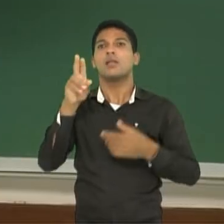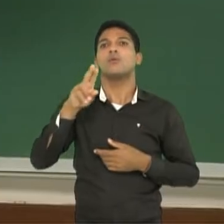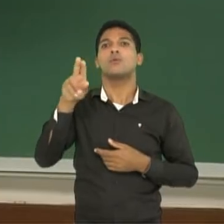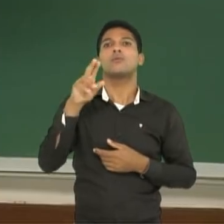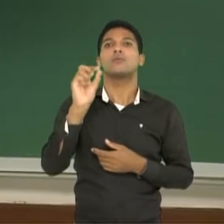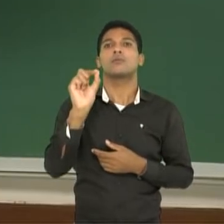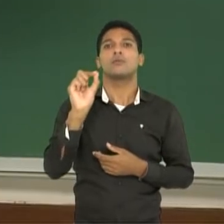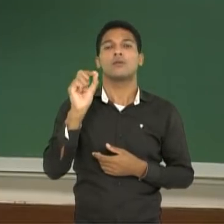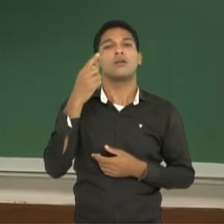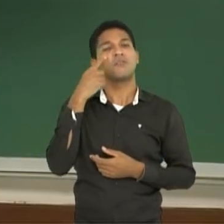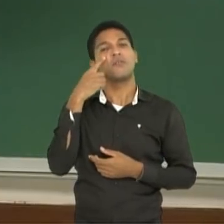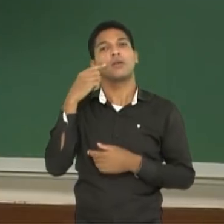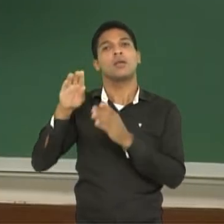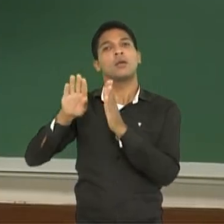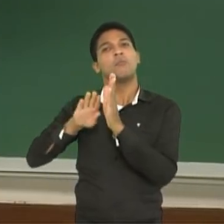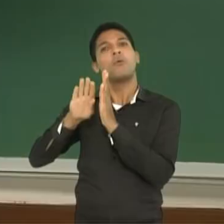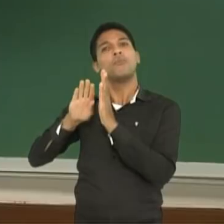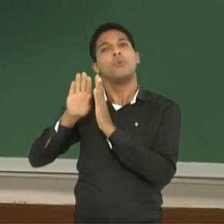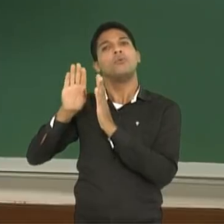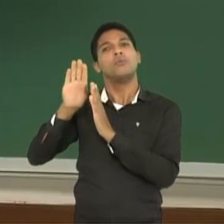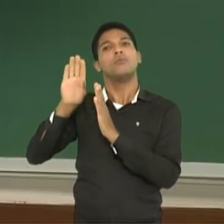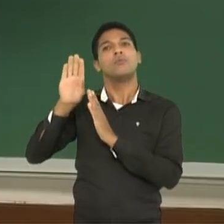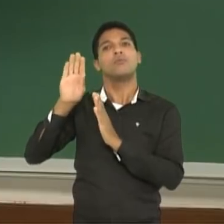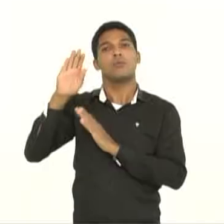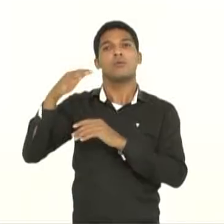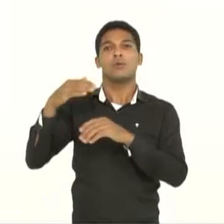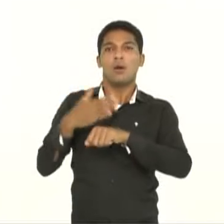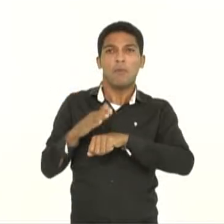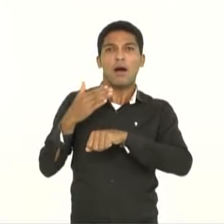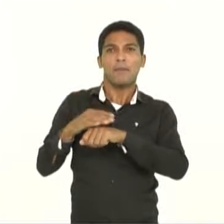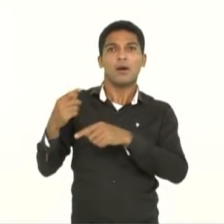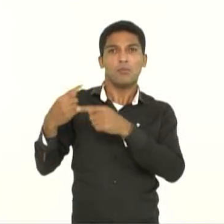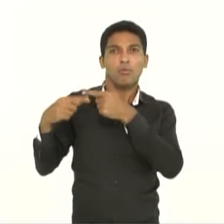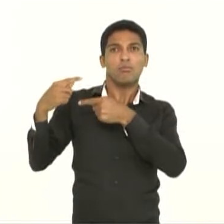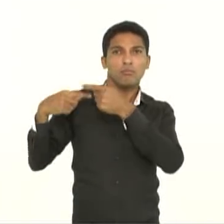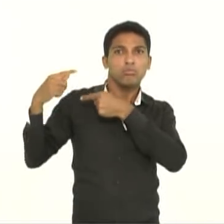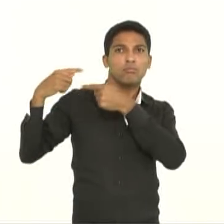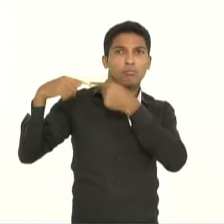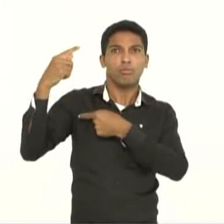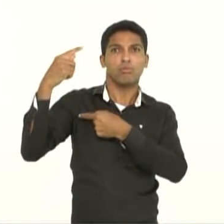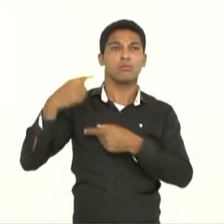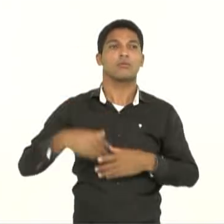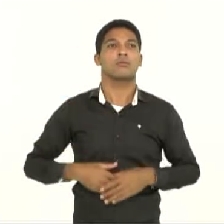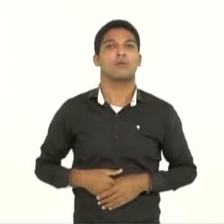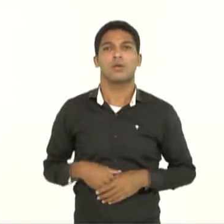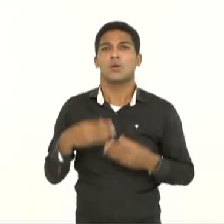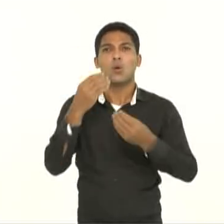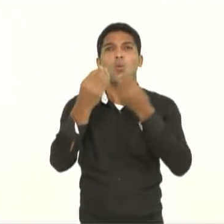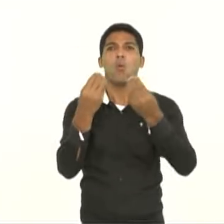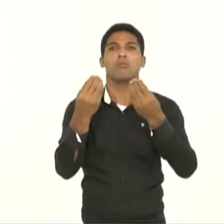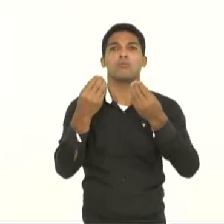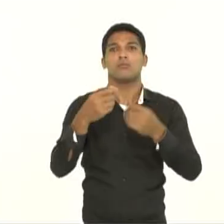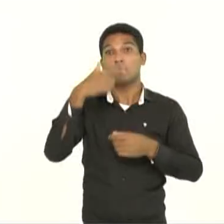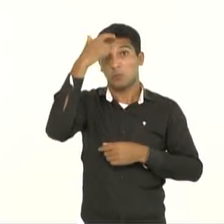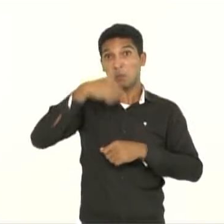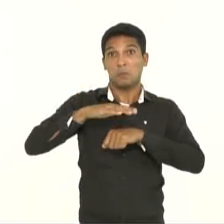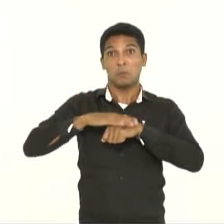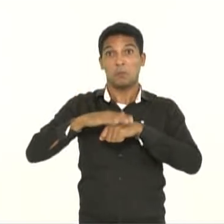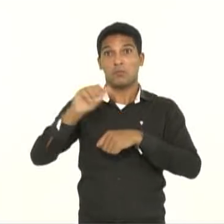atleta, tentar melhorar a sua própria marca. Tentar conseguir um resultado melhor do que ele conseguiu no ano